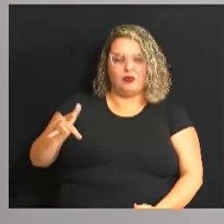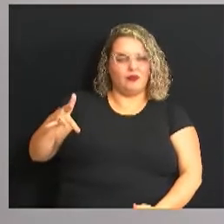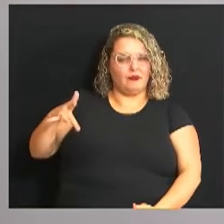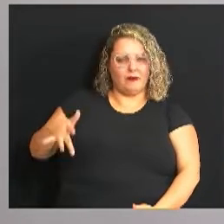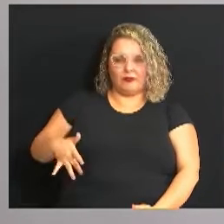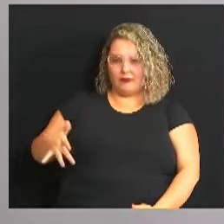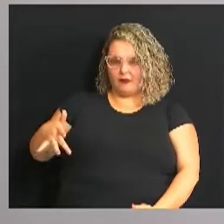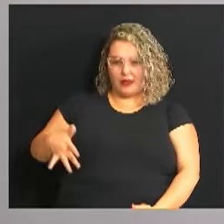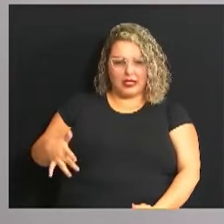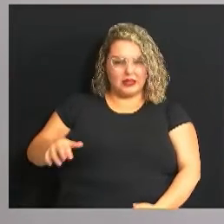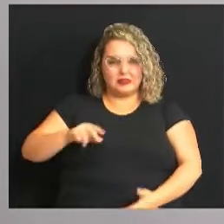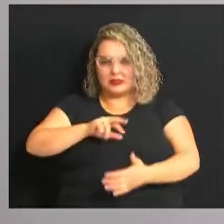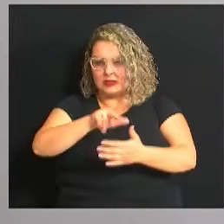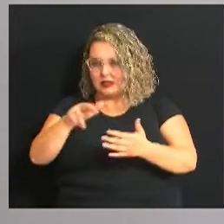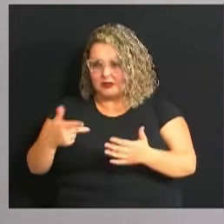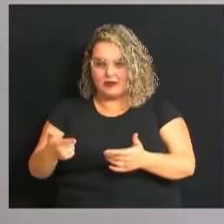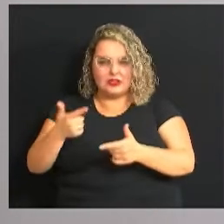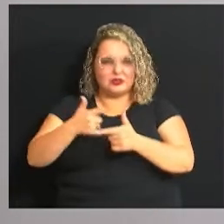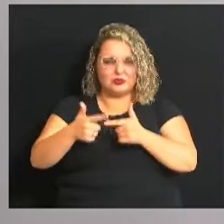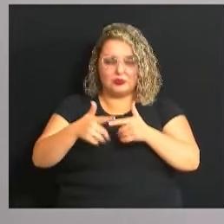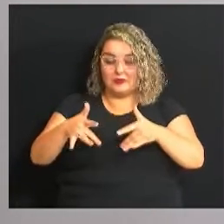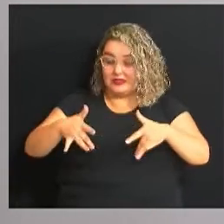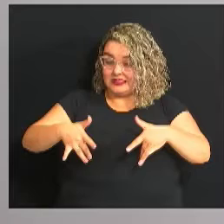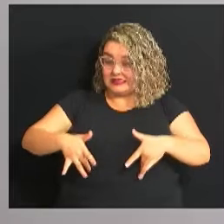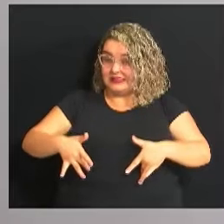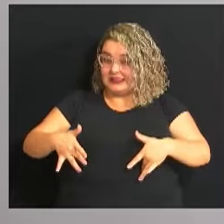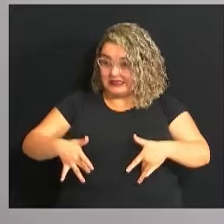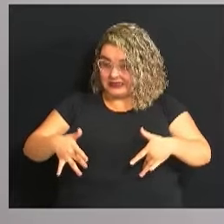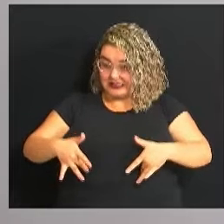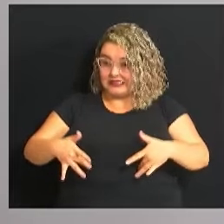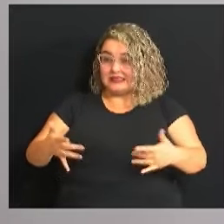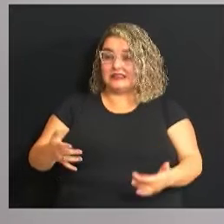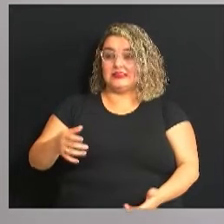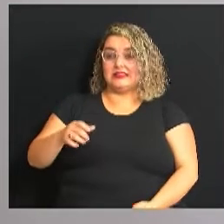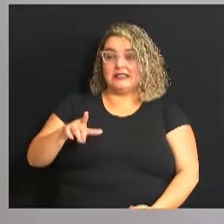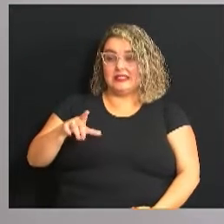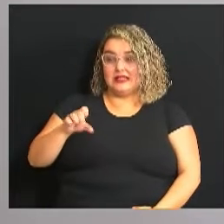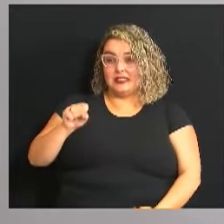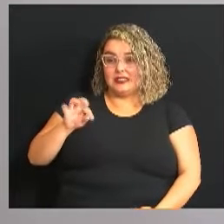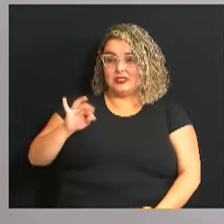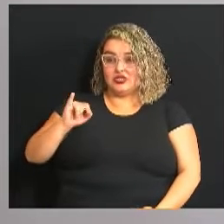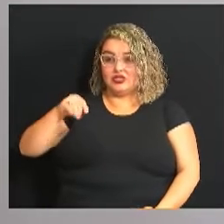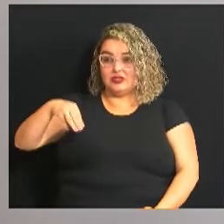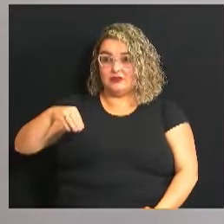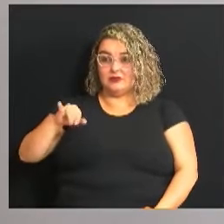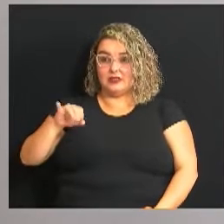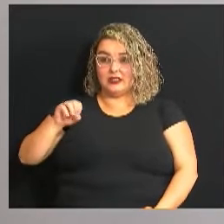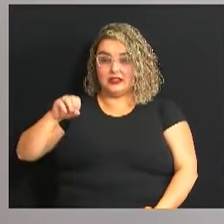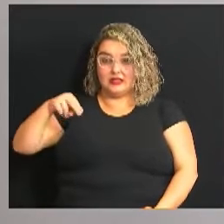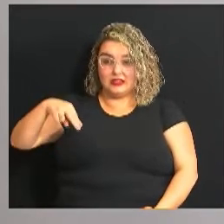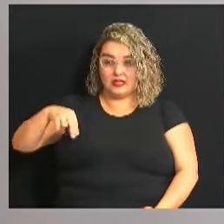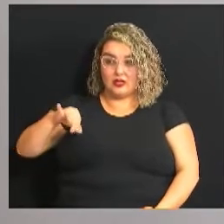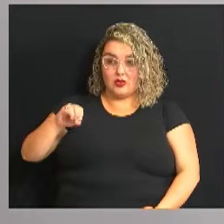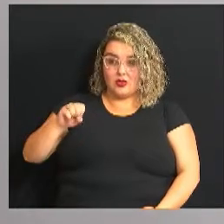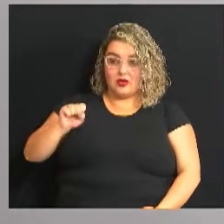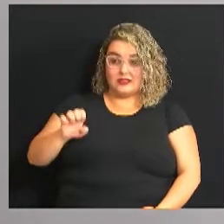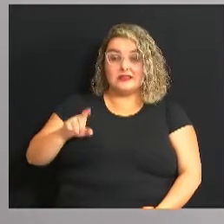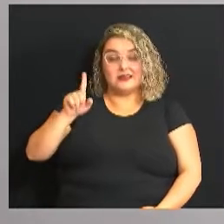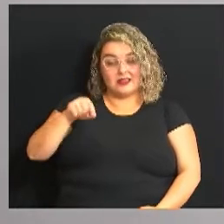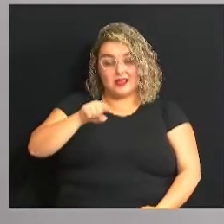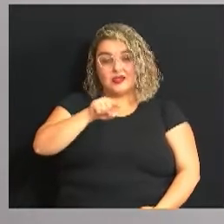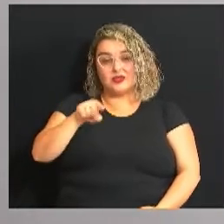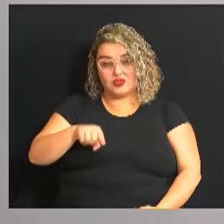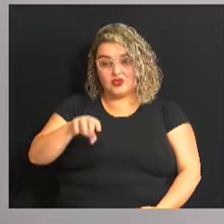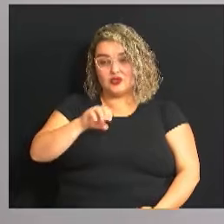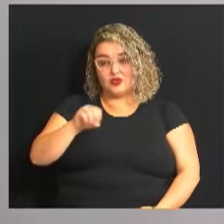várias complicações renais, é a mais importante da leishmaniose, e é uma doença que se trata de uma zoonose, né, com capacidade